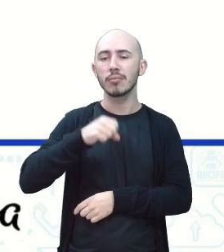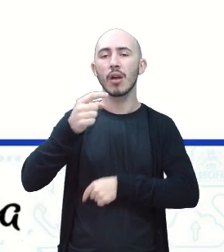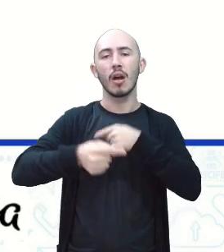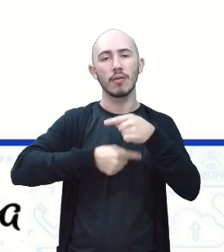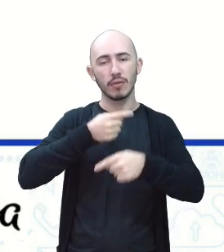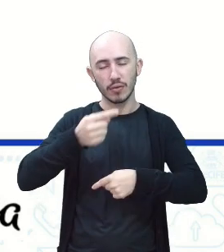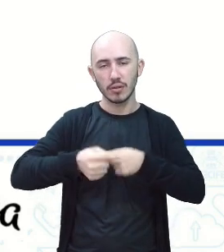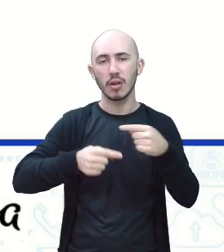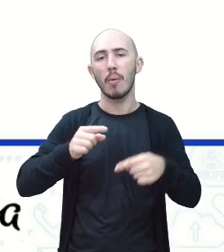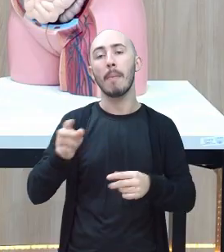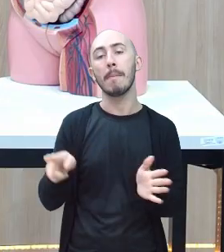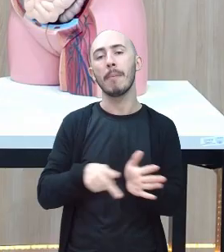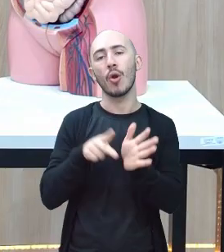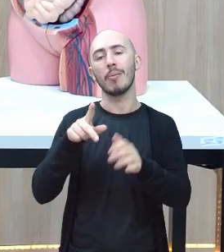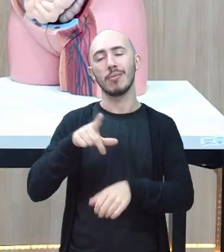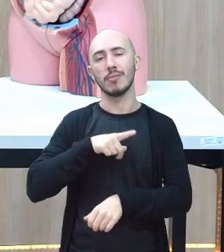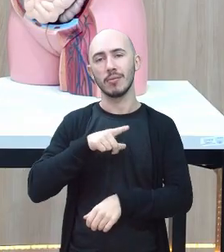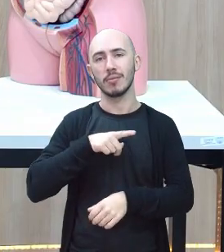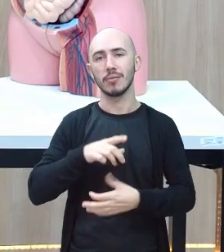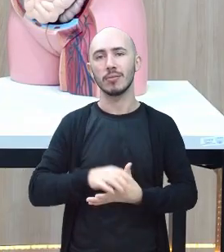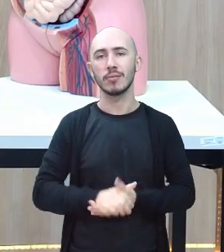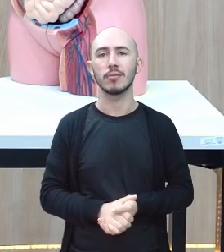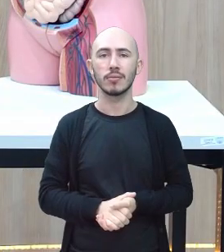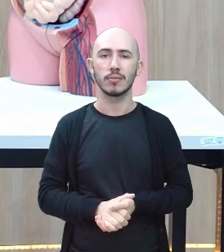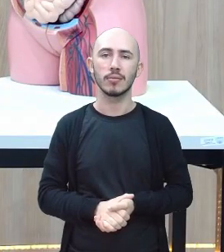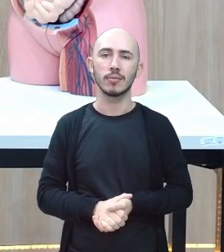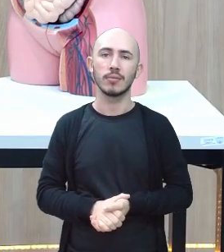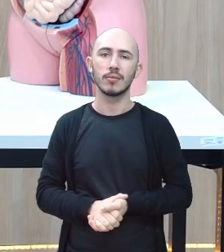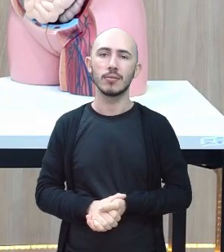sua atividade.